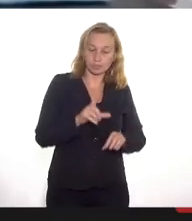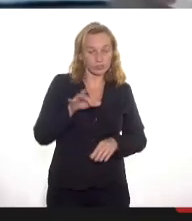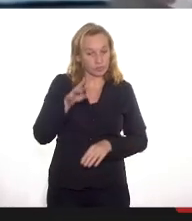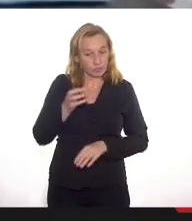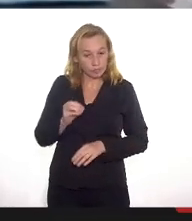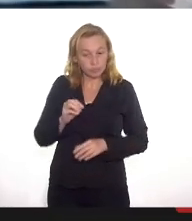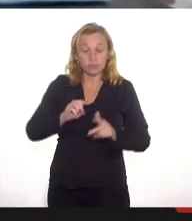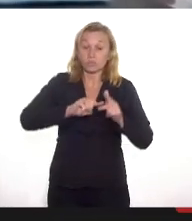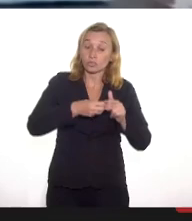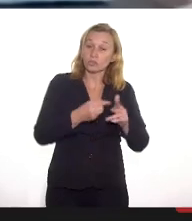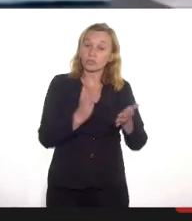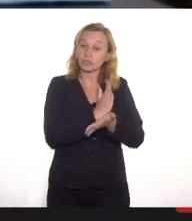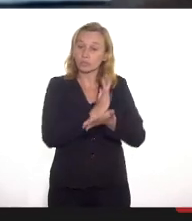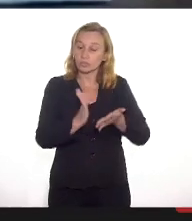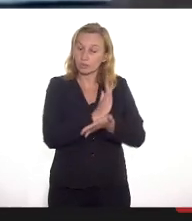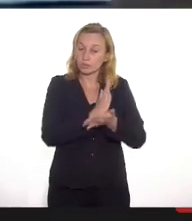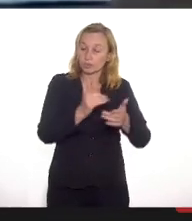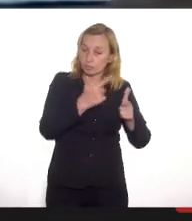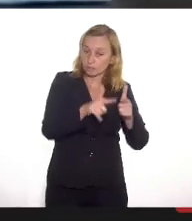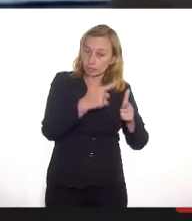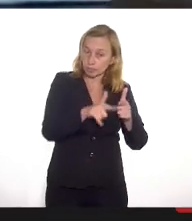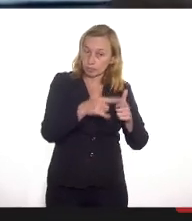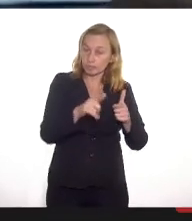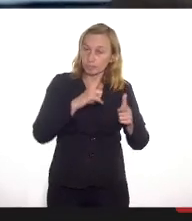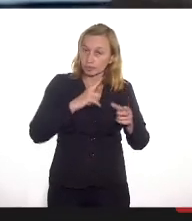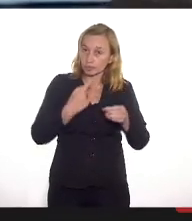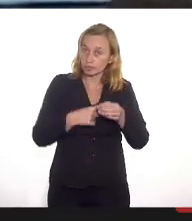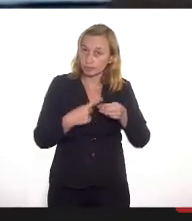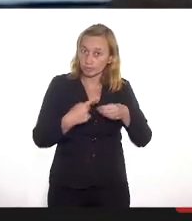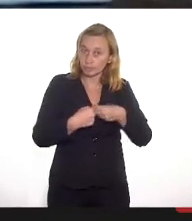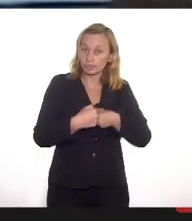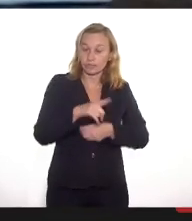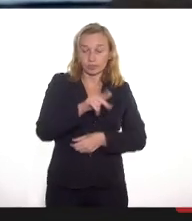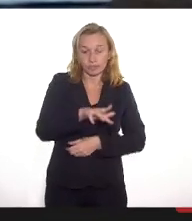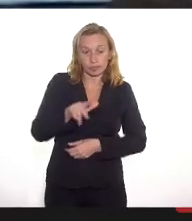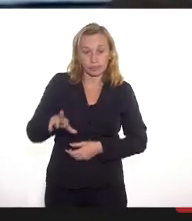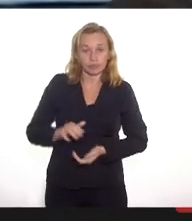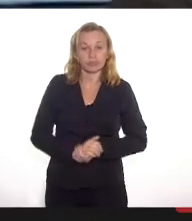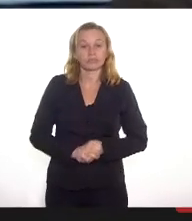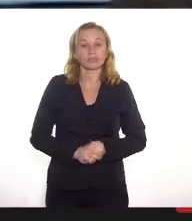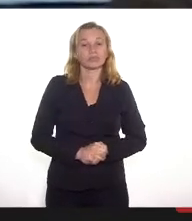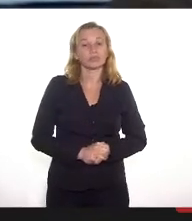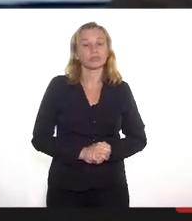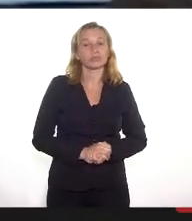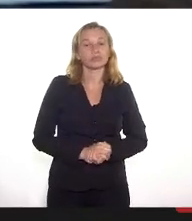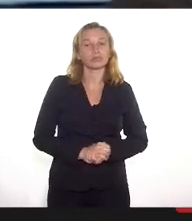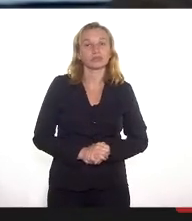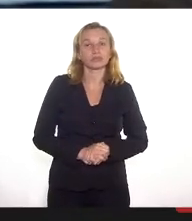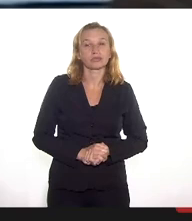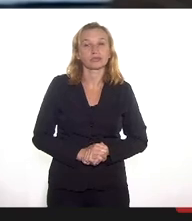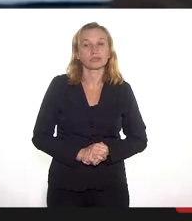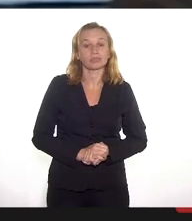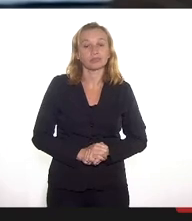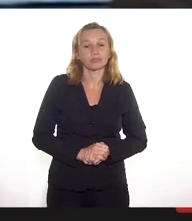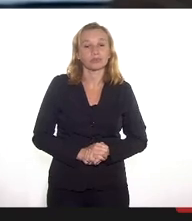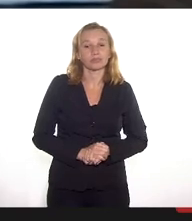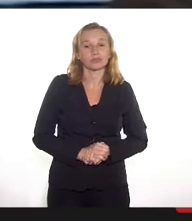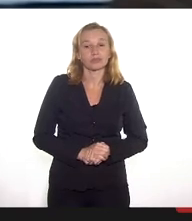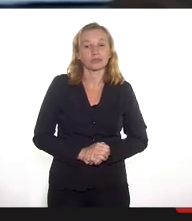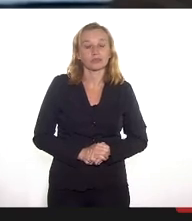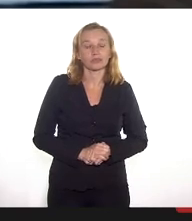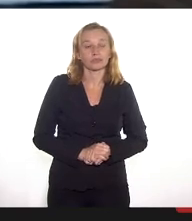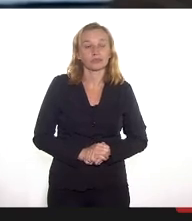alguns programas que a gente vinha enfrentando diversos municípios como também dá uma loja de a